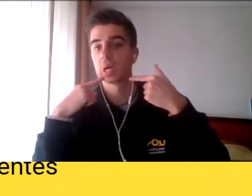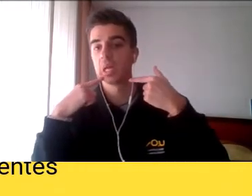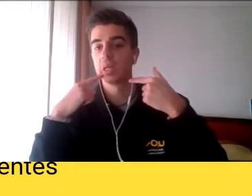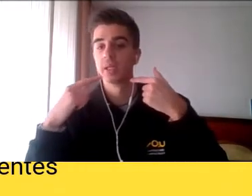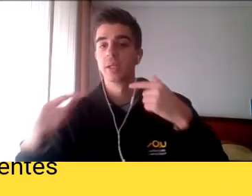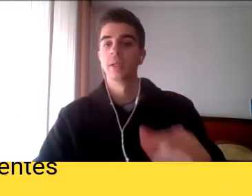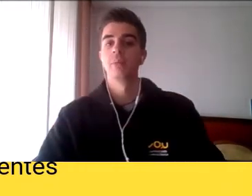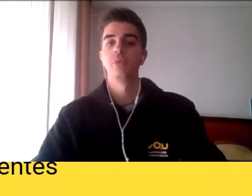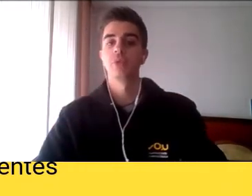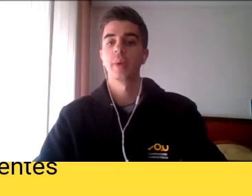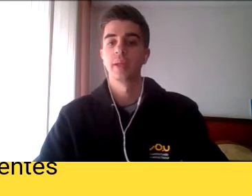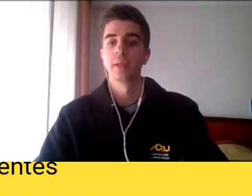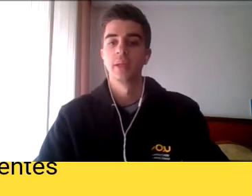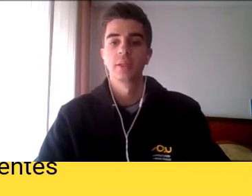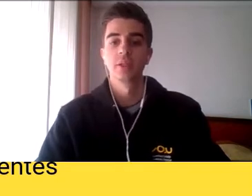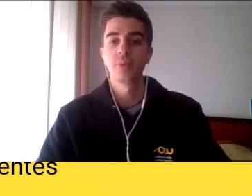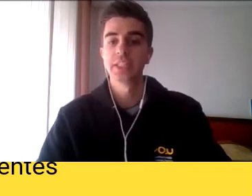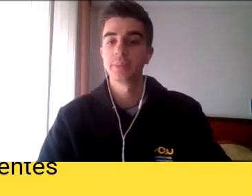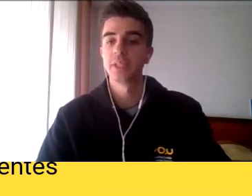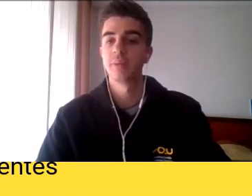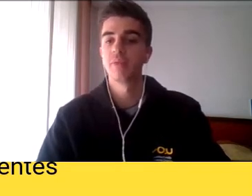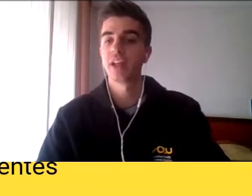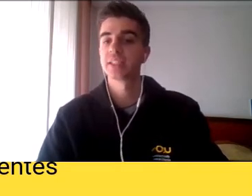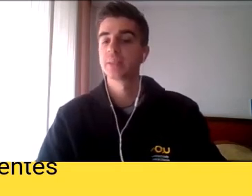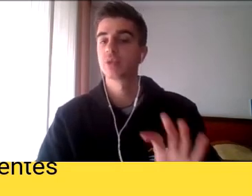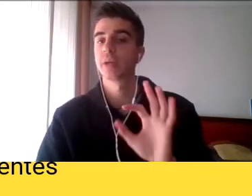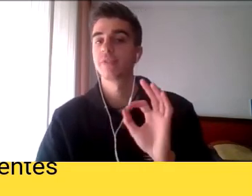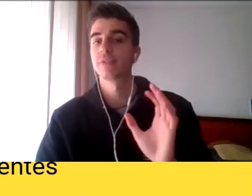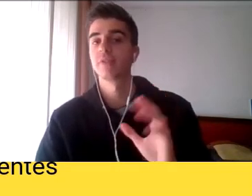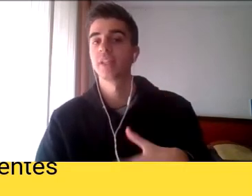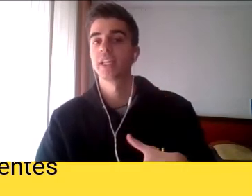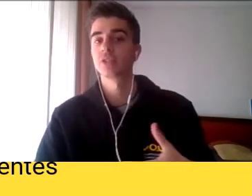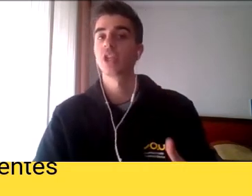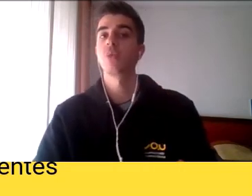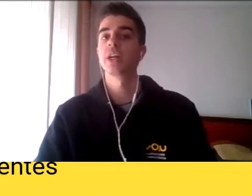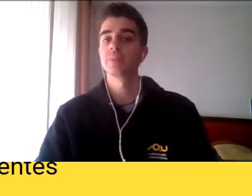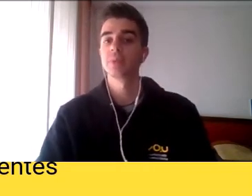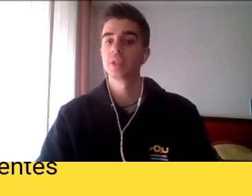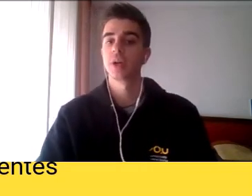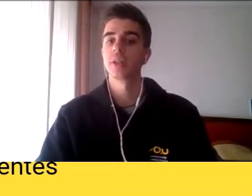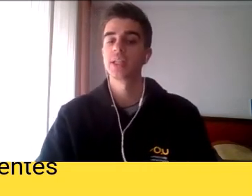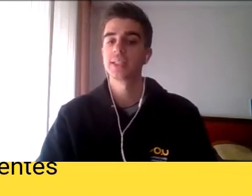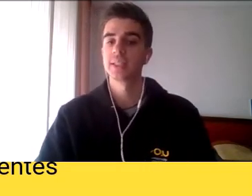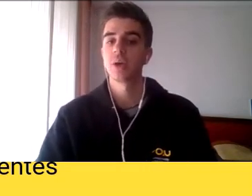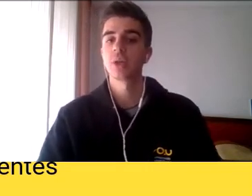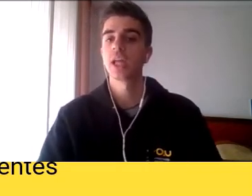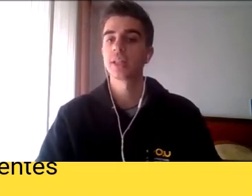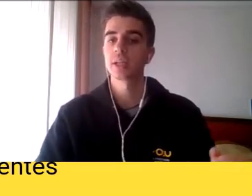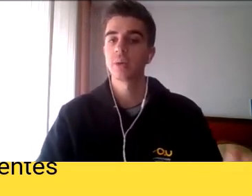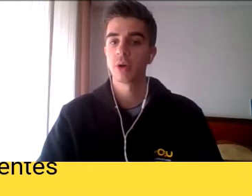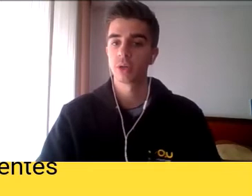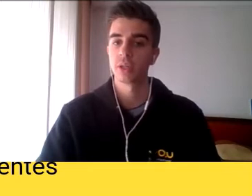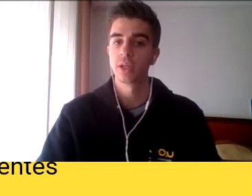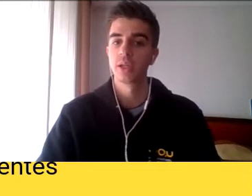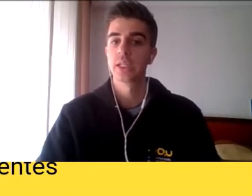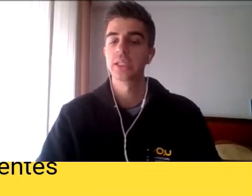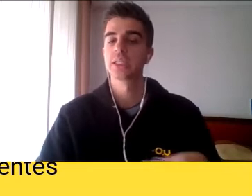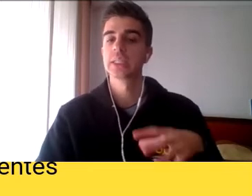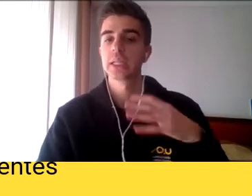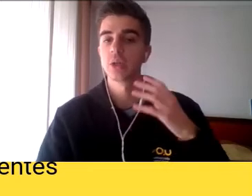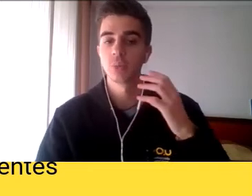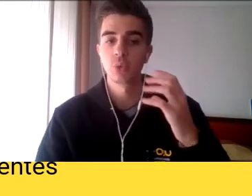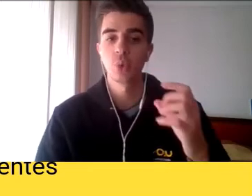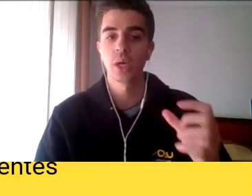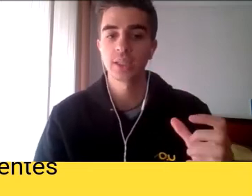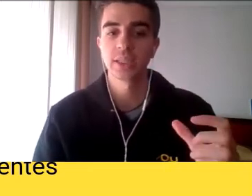descaído, ok? Muito bem. Depois, repetir uma frase simples para avaliarmos a linguagem. Podemos dizer, olha, diga assim, cão que ladra não morde. E ele